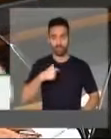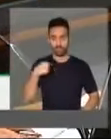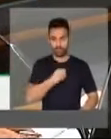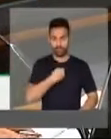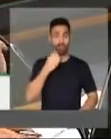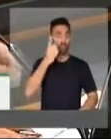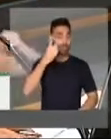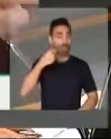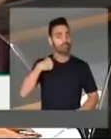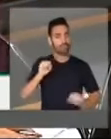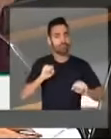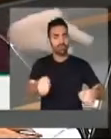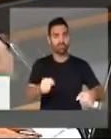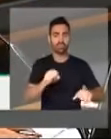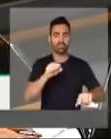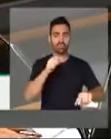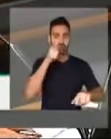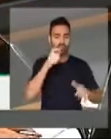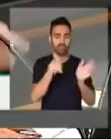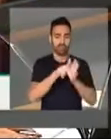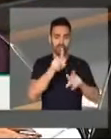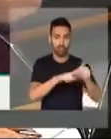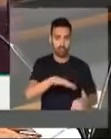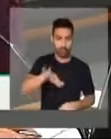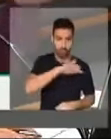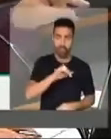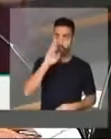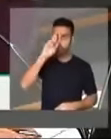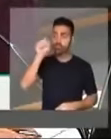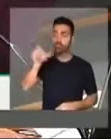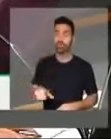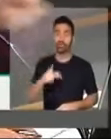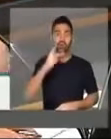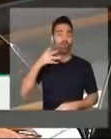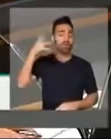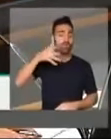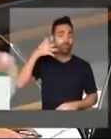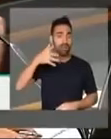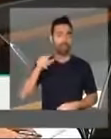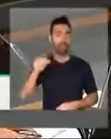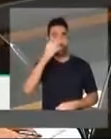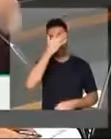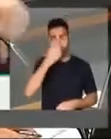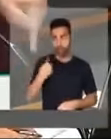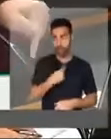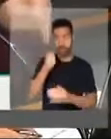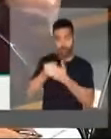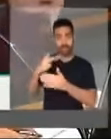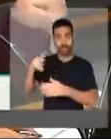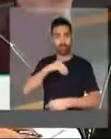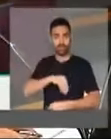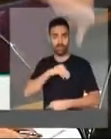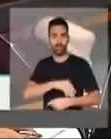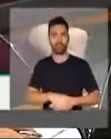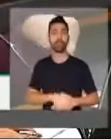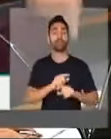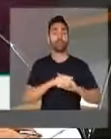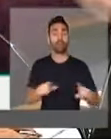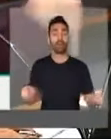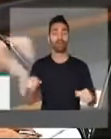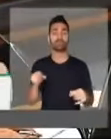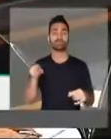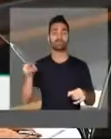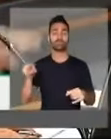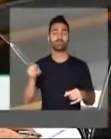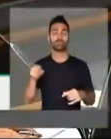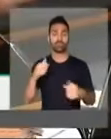parlamentar, estou aqui para defender os interesses do povo. O senhor está aqui para falar a fala de quem paga seu salário. Eu também estou aqui para falar a fala